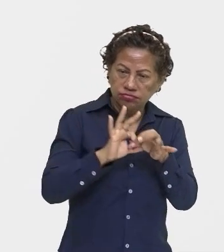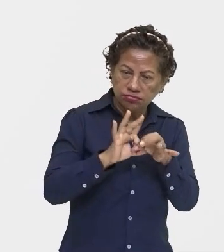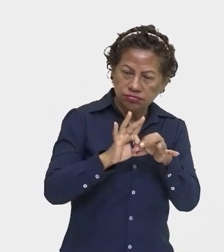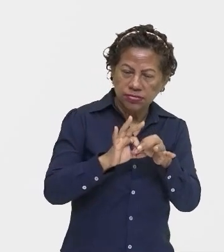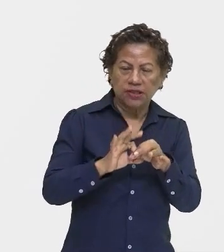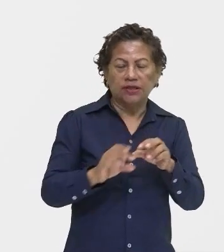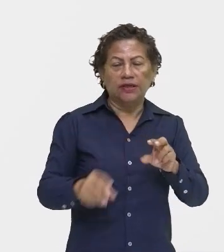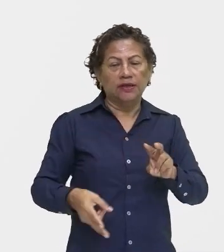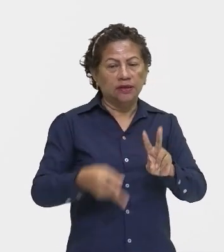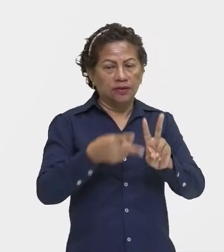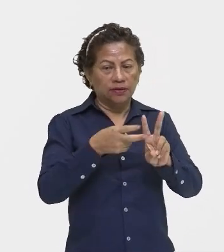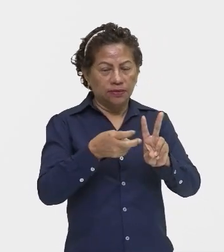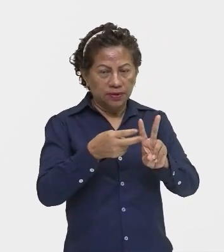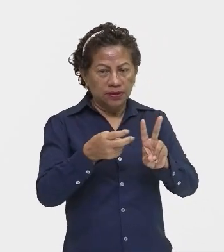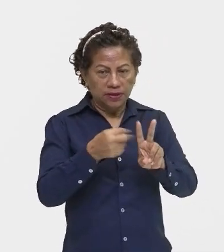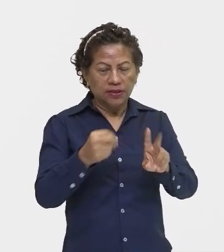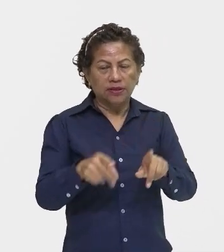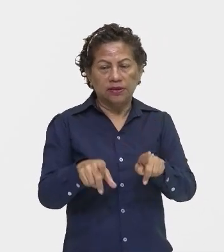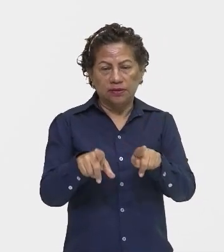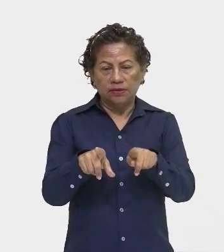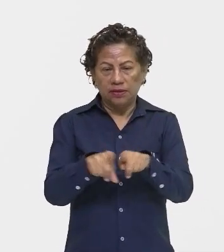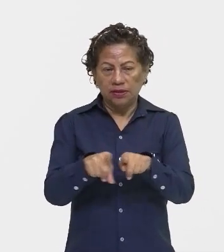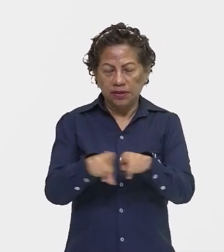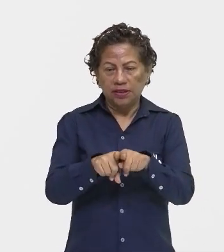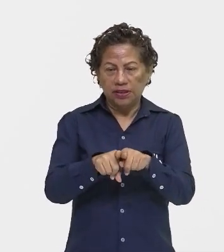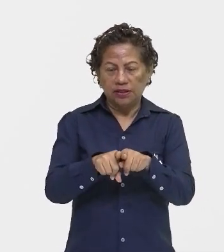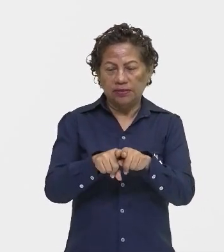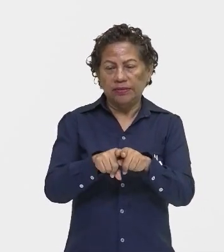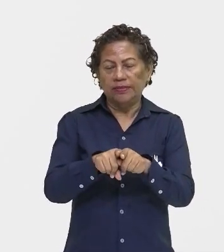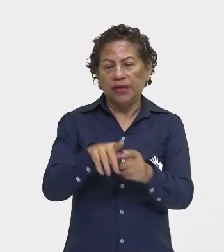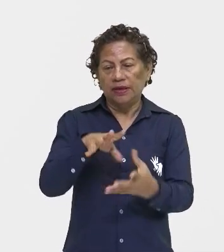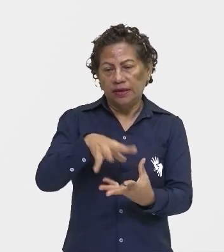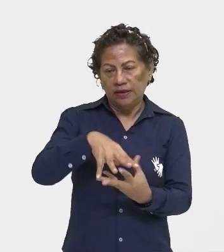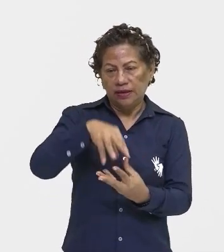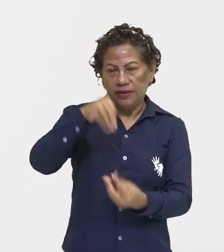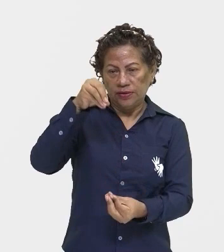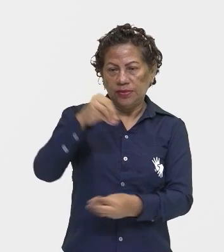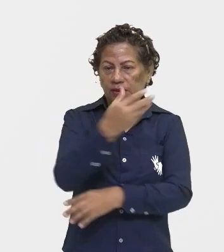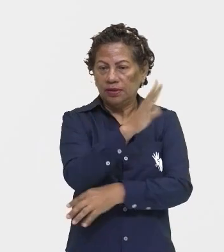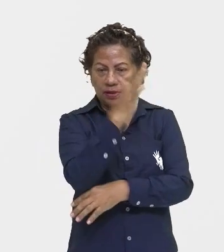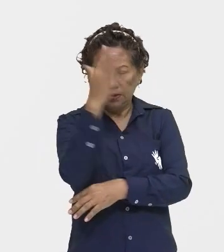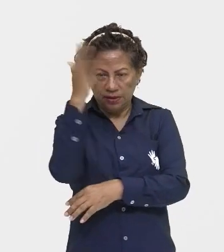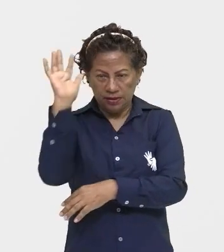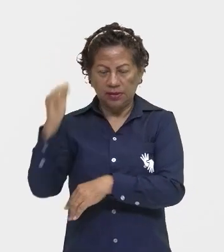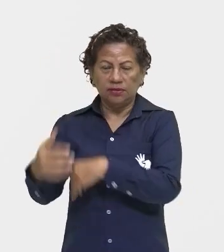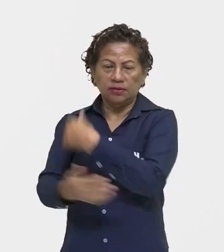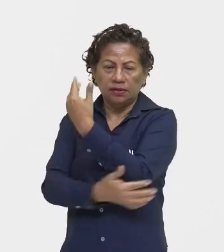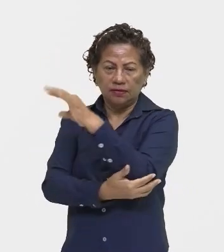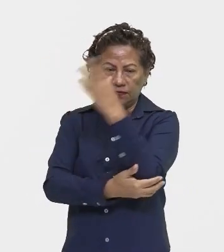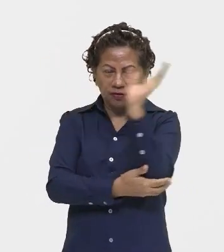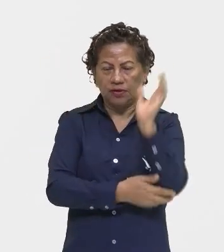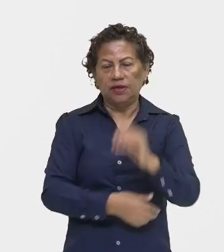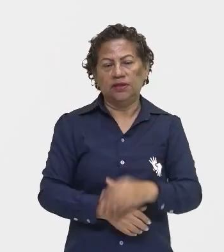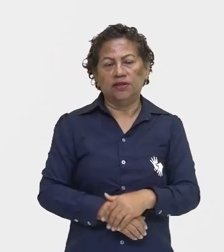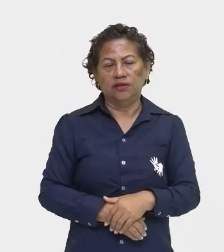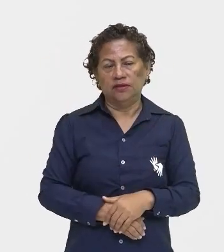os índios com as entidades e os espíritos da floresta. Olha só, as danças